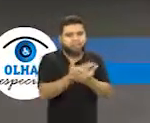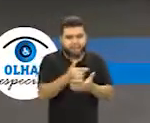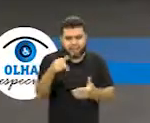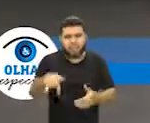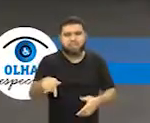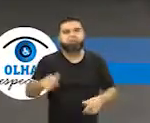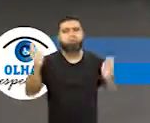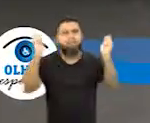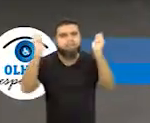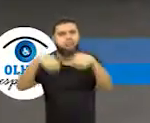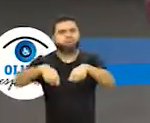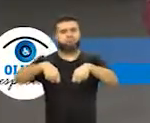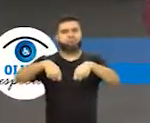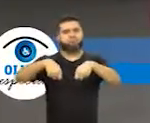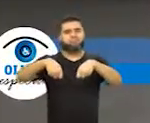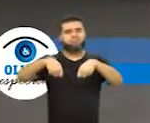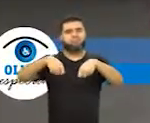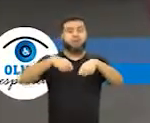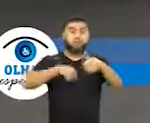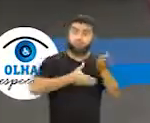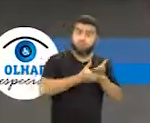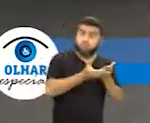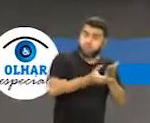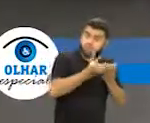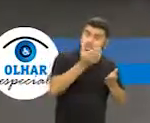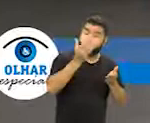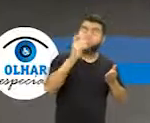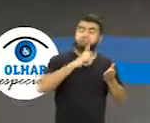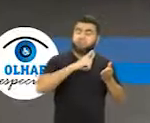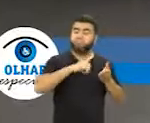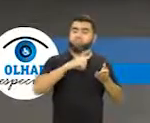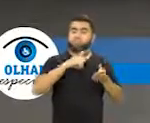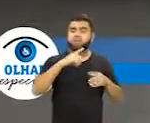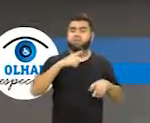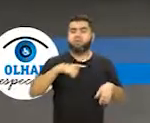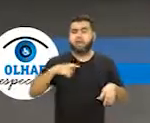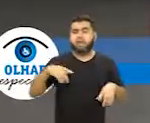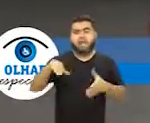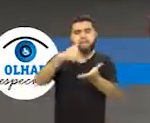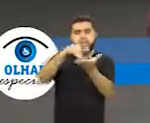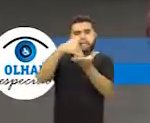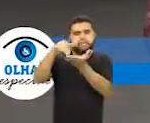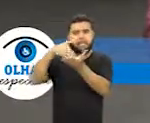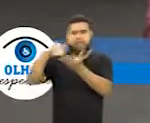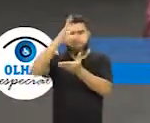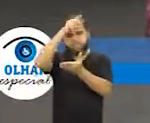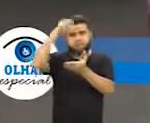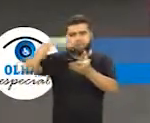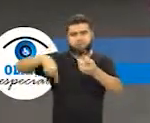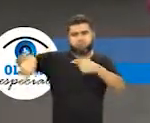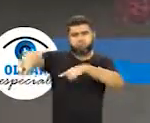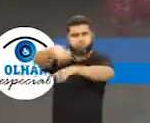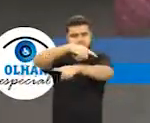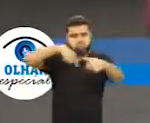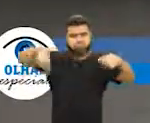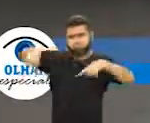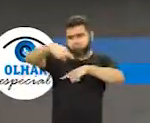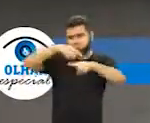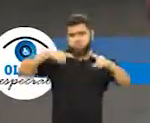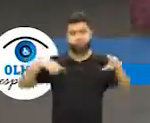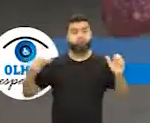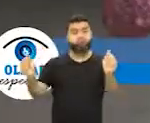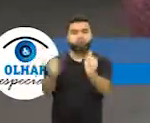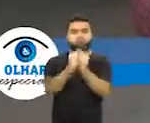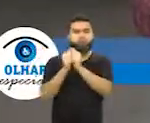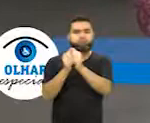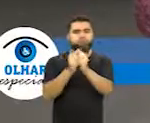acreditar no protagonismo das mesmas, né? Eu acho que é isso que o Conselho tem feito. Esse trabalho intersecretarial, esse trabalho